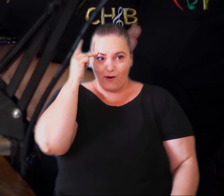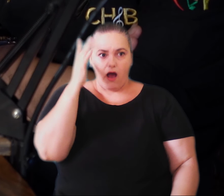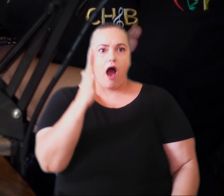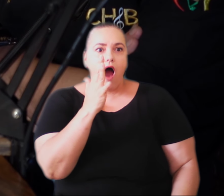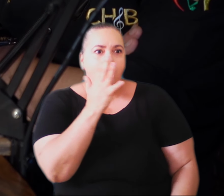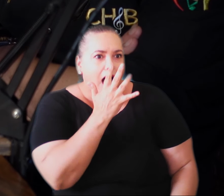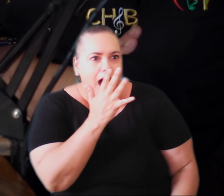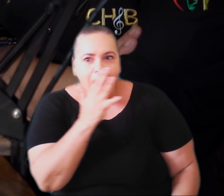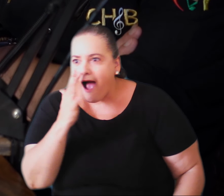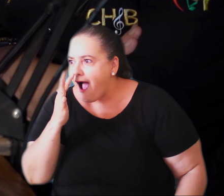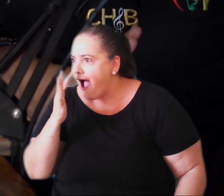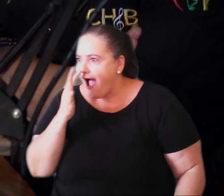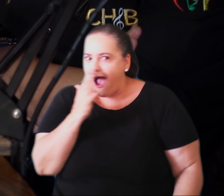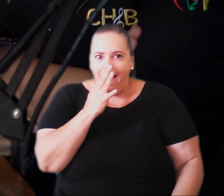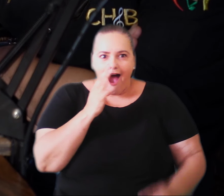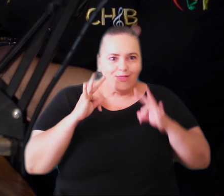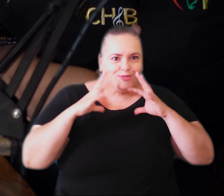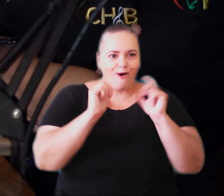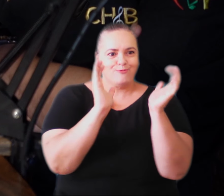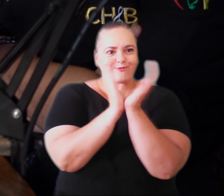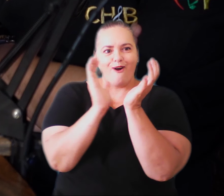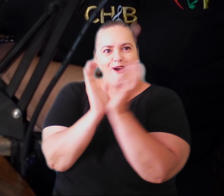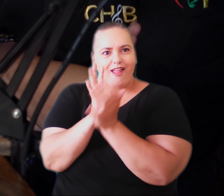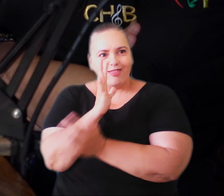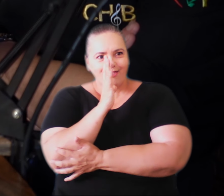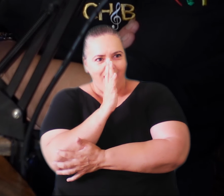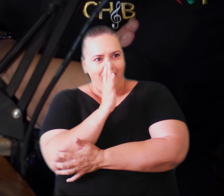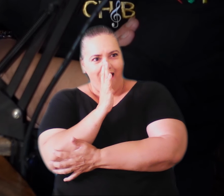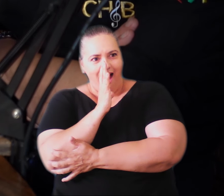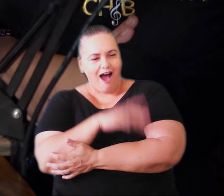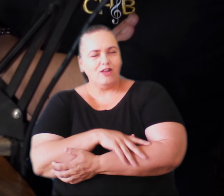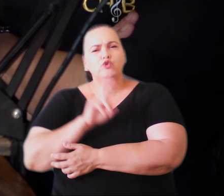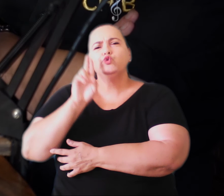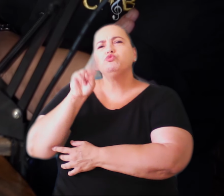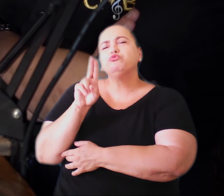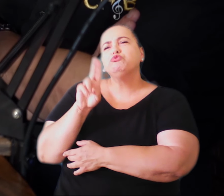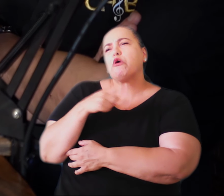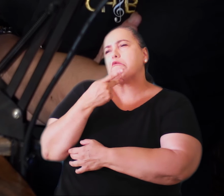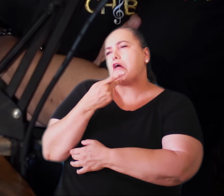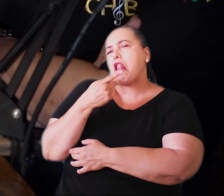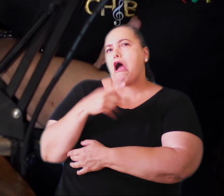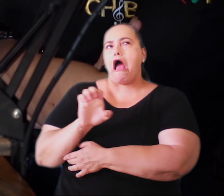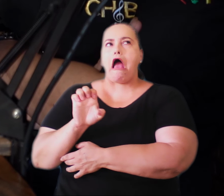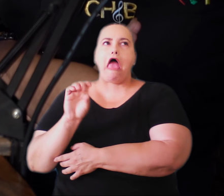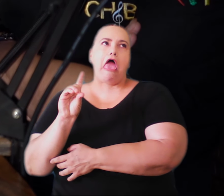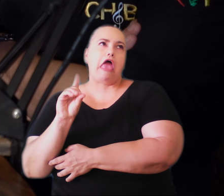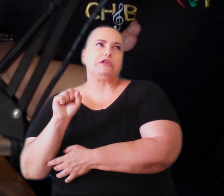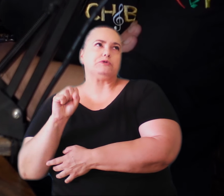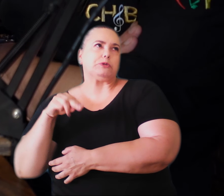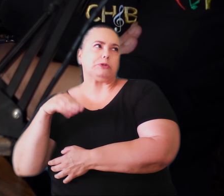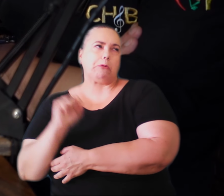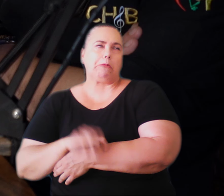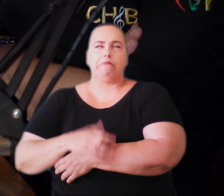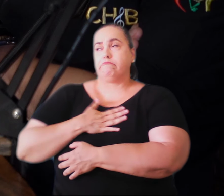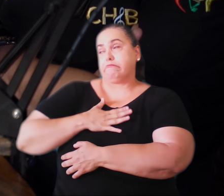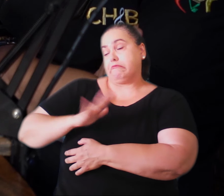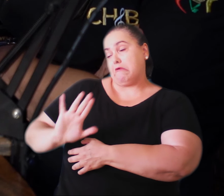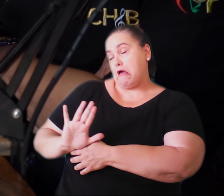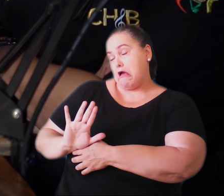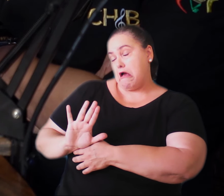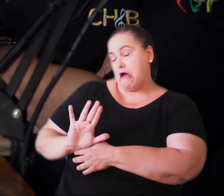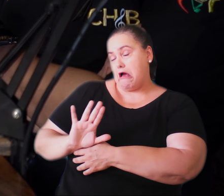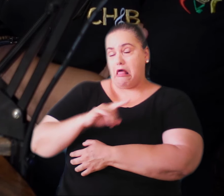todos os grupos, todos os colegas músicos. Nunca vi alguém comentar: ah, o Dr. Edson não me